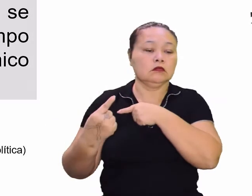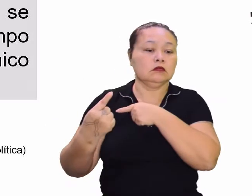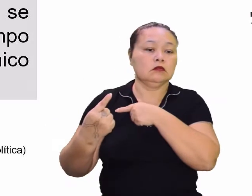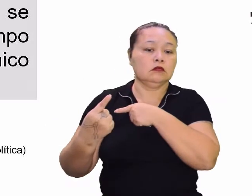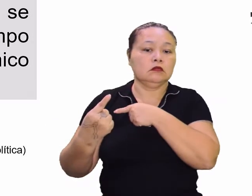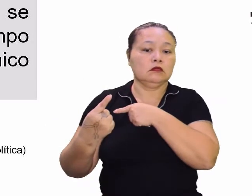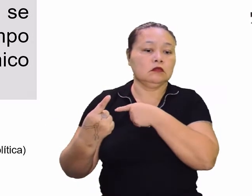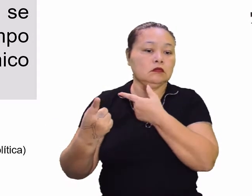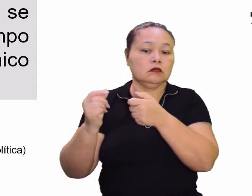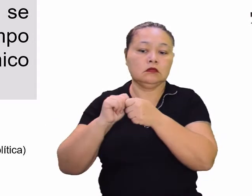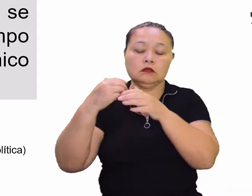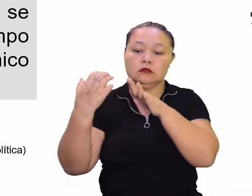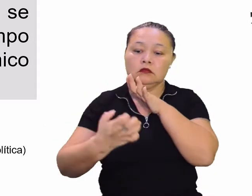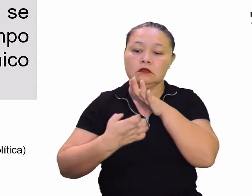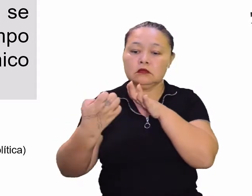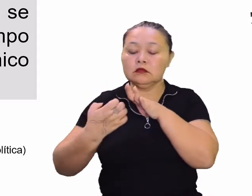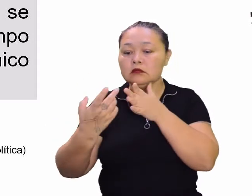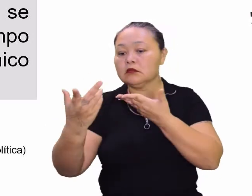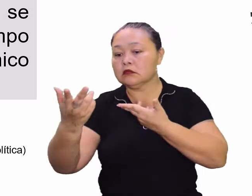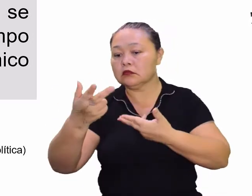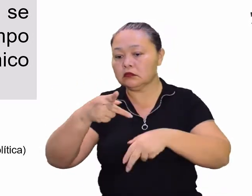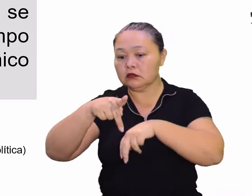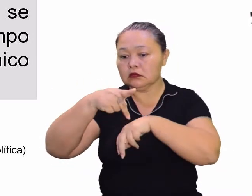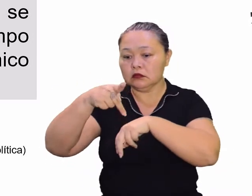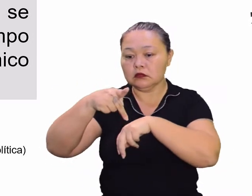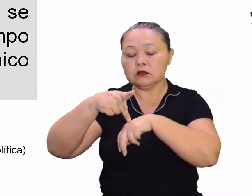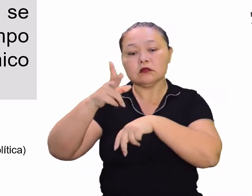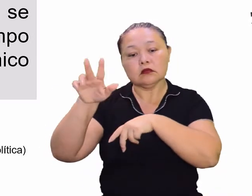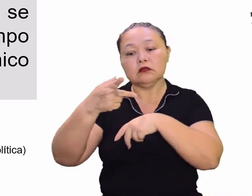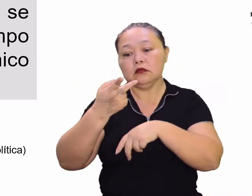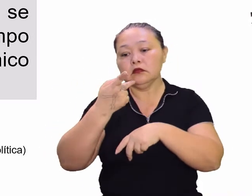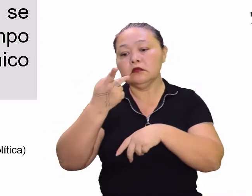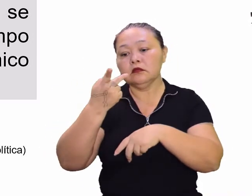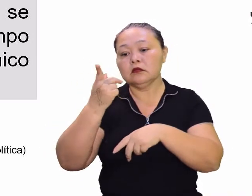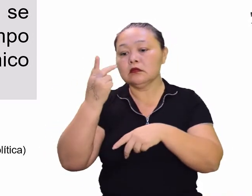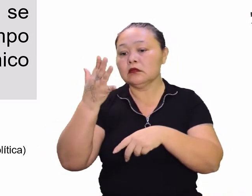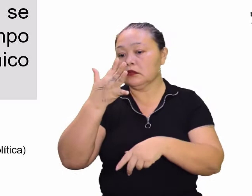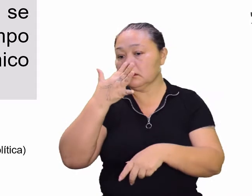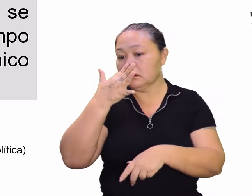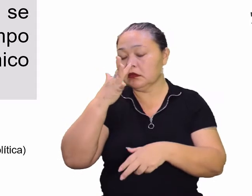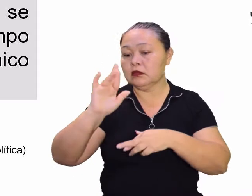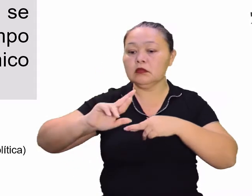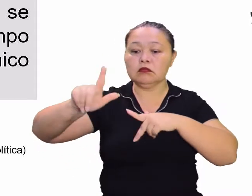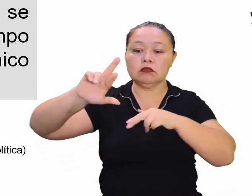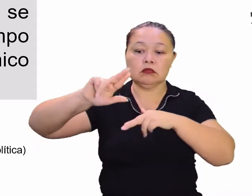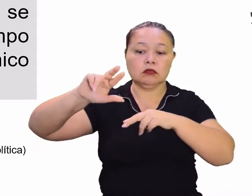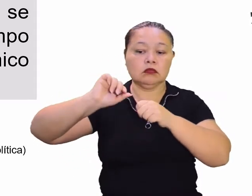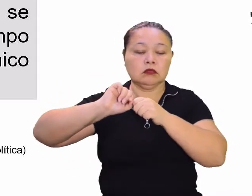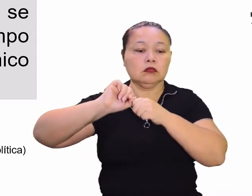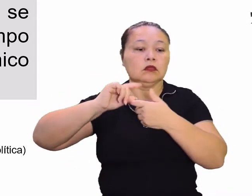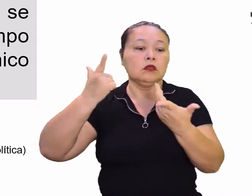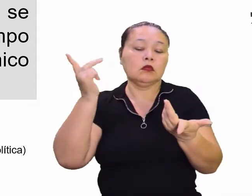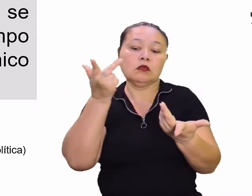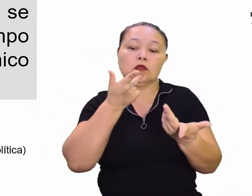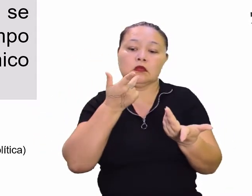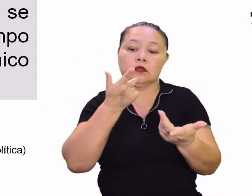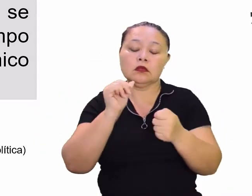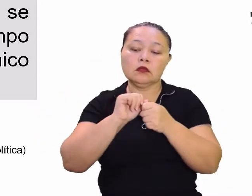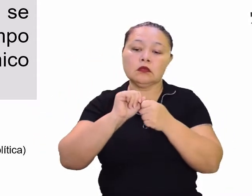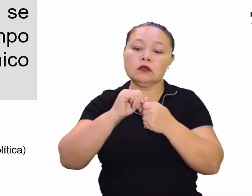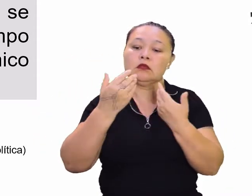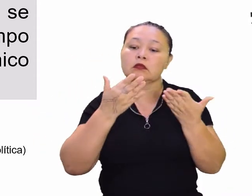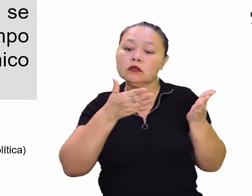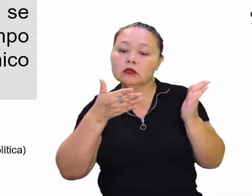parcerias industriais entre esses países. Por isso que a gente consegue observar essas diferenças aí quando a gente fala um